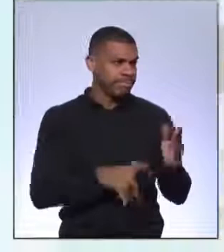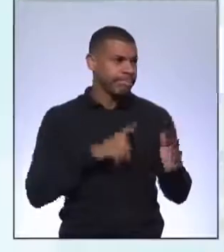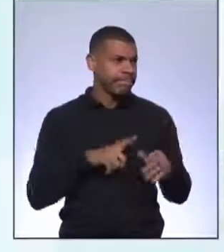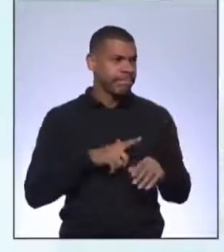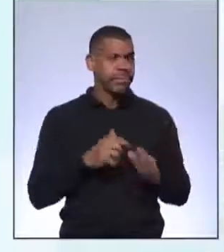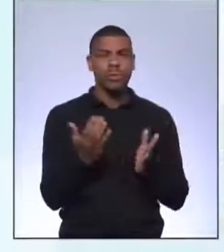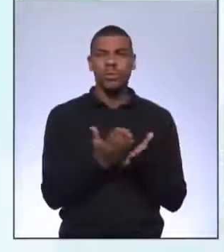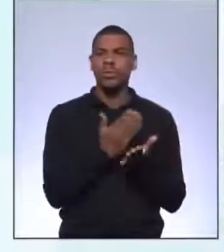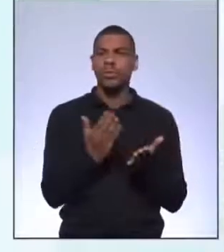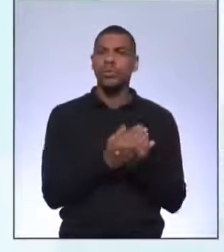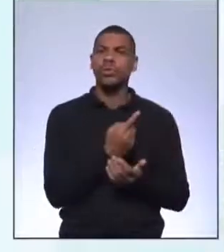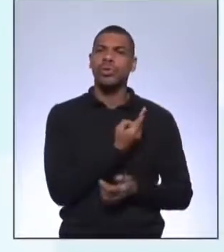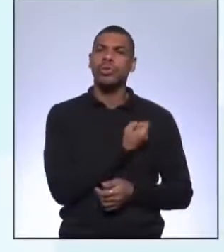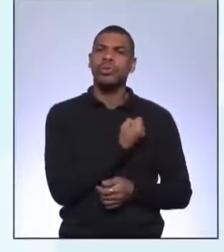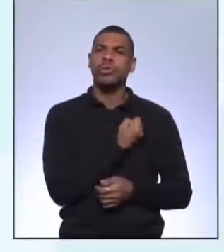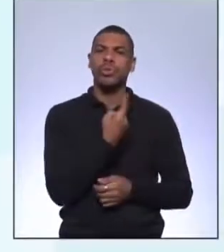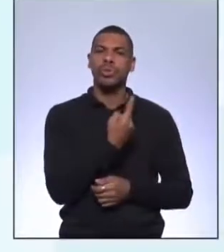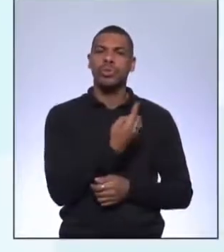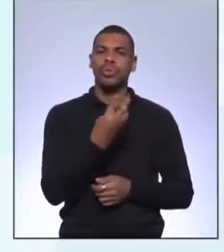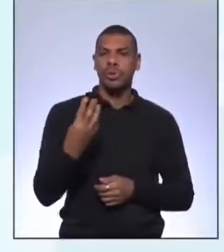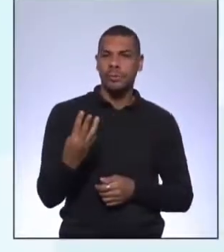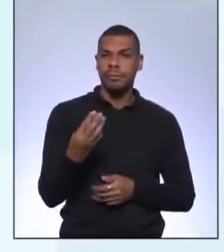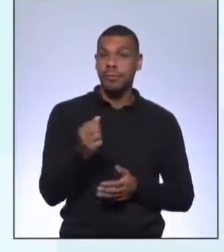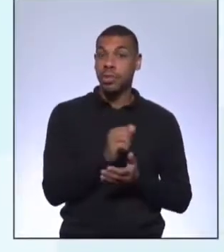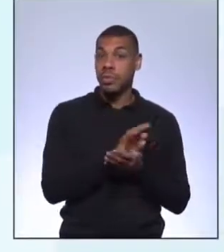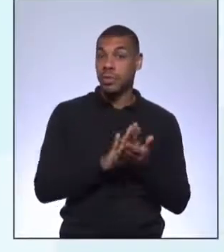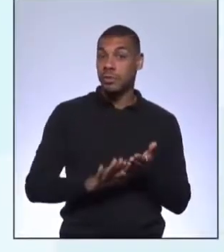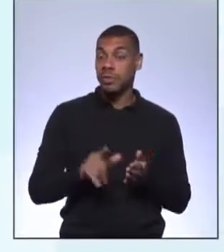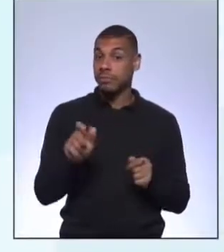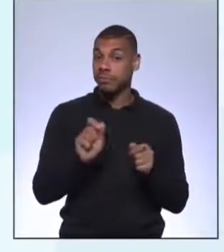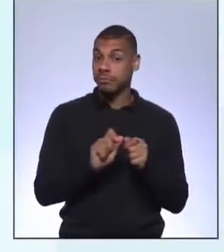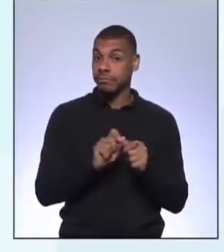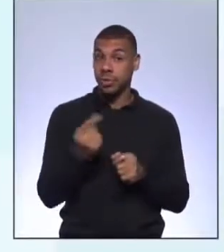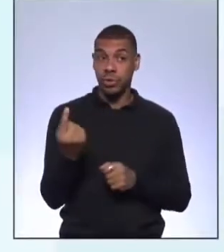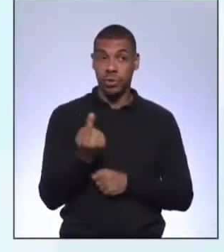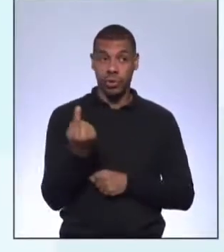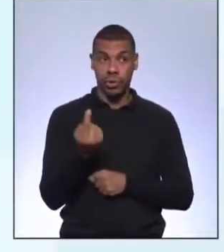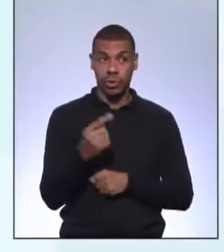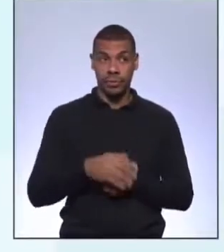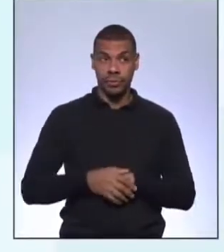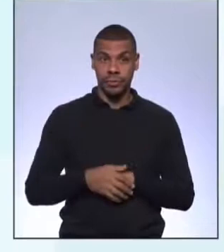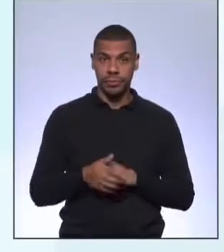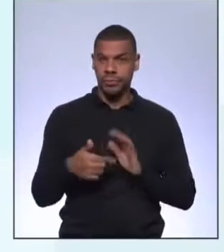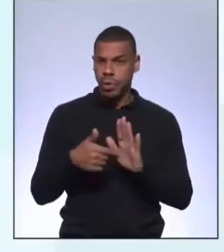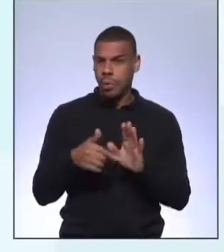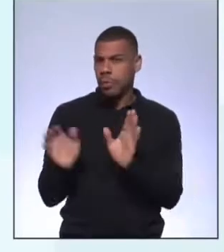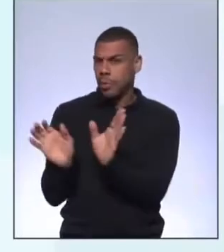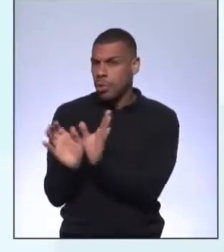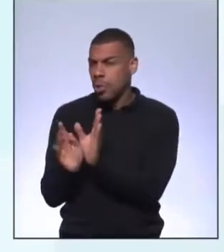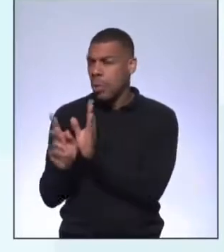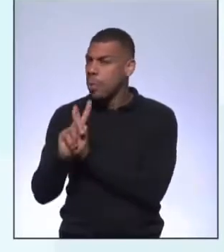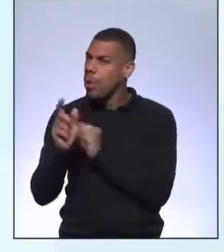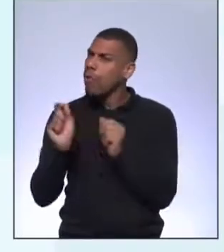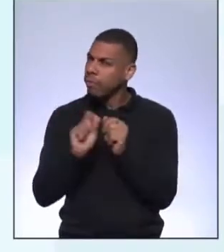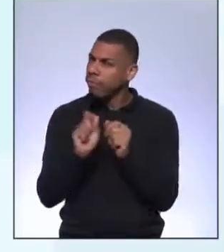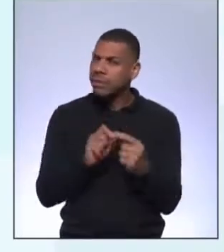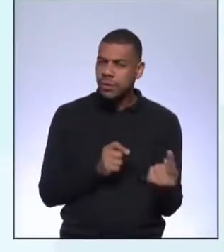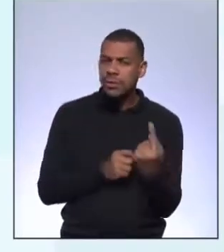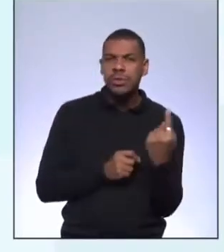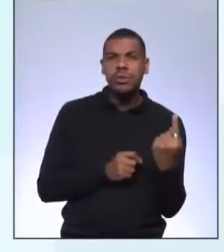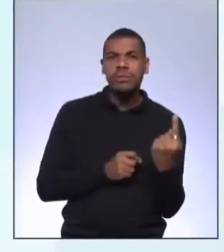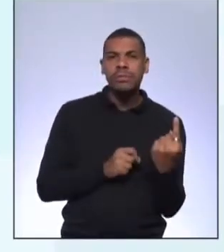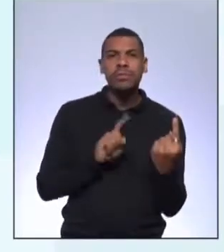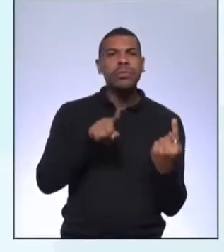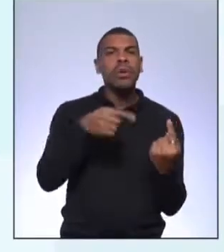página 13 do caderno. Lá você vai ter uma atividade para você fazer individualmente. Lá está pedindo fazer em grupo, mas faça individualmente e